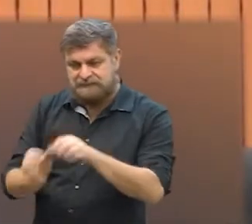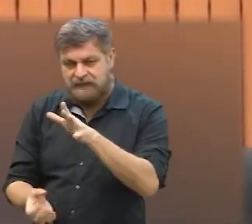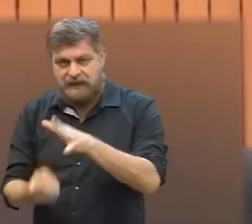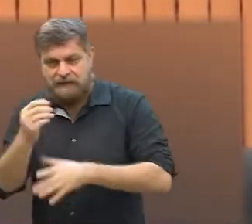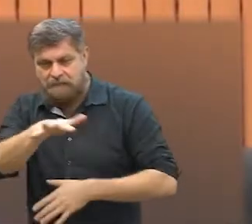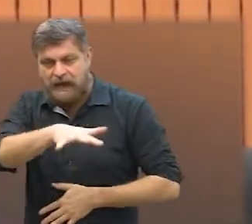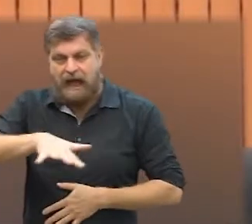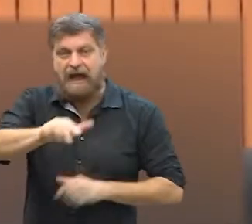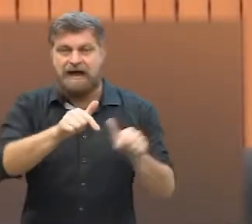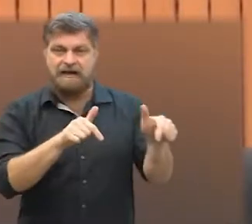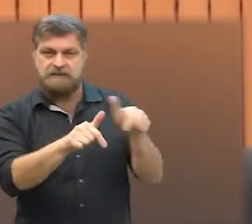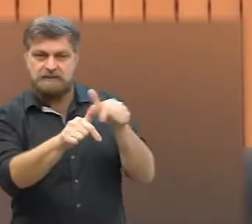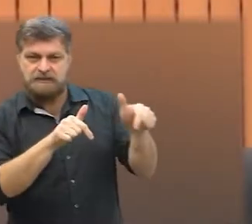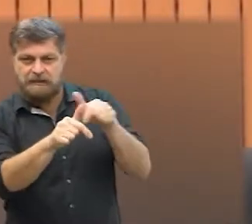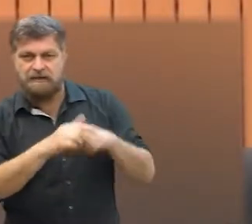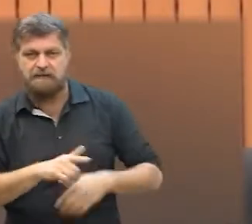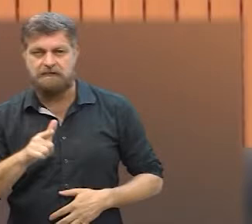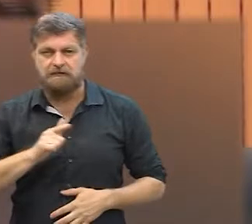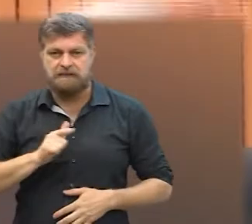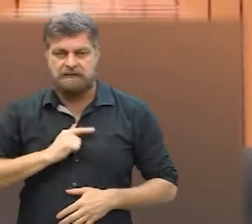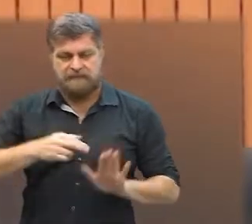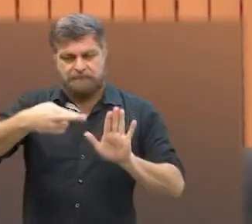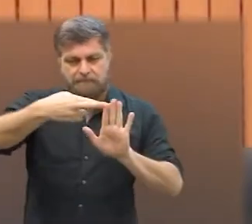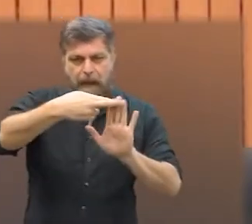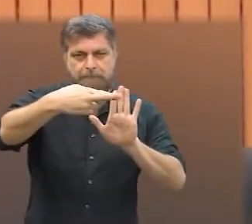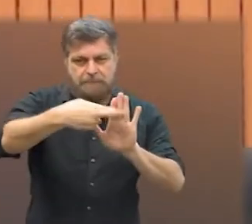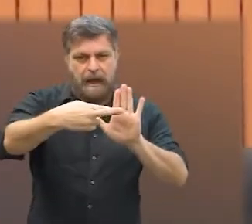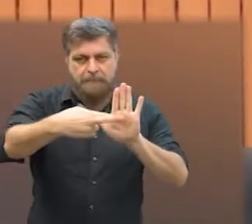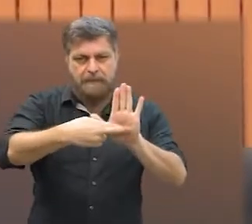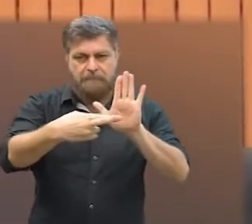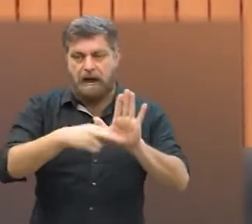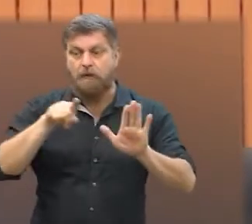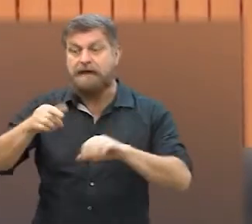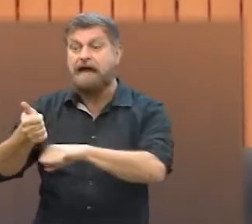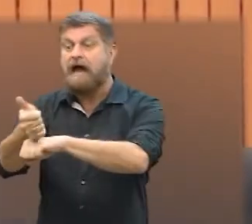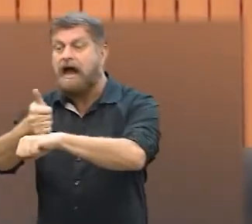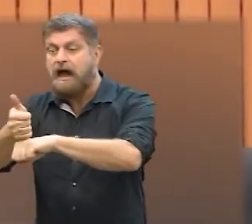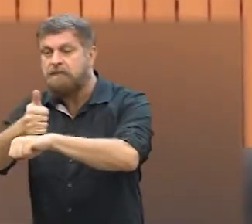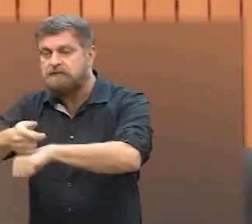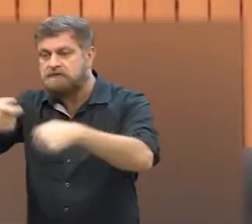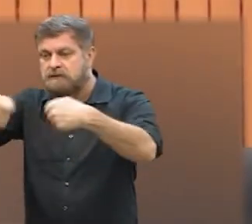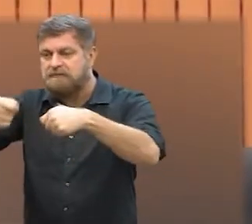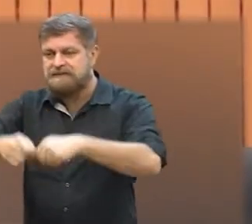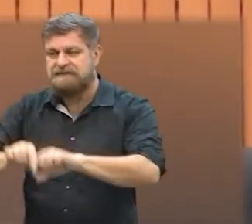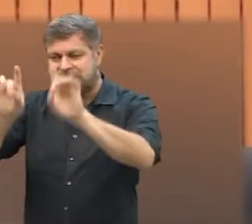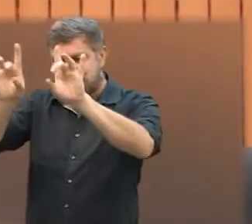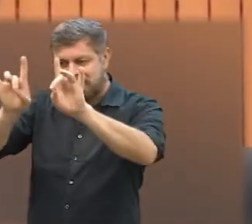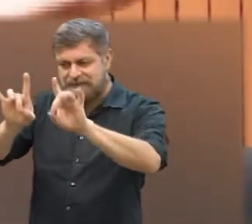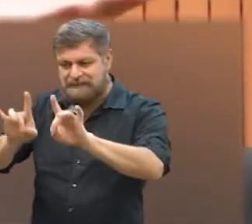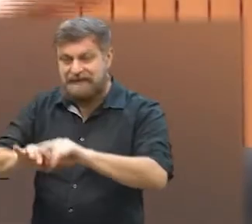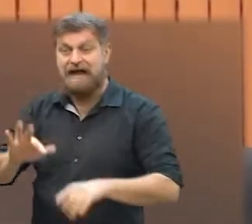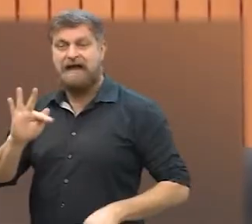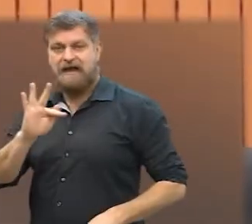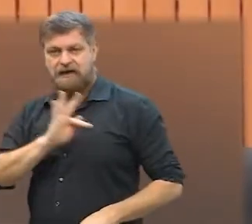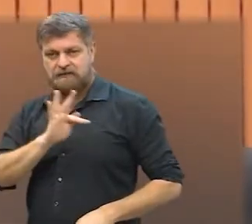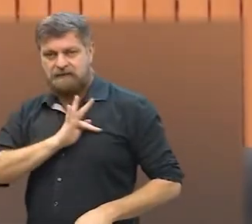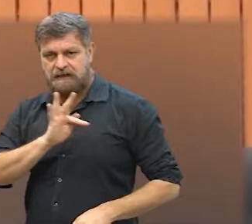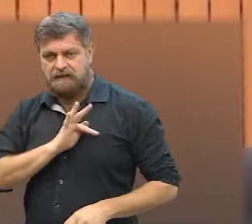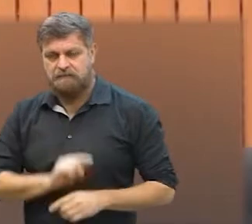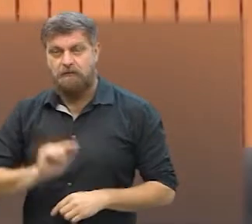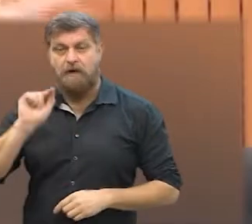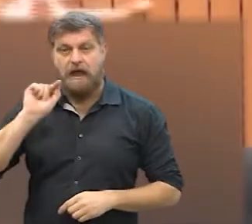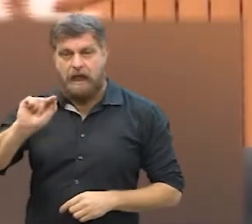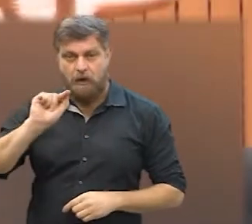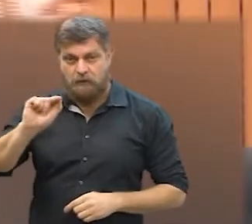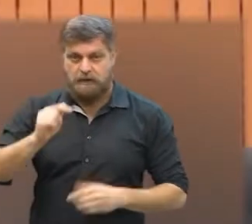criar alternativas de mercado de trabalho. O mercado vai regulamentar o que a profissão precisa estar especificada como